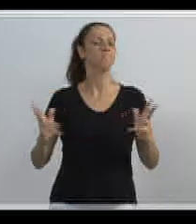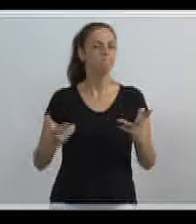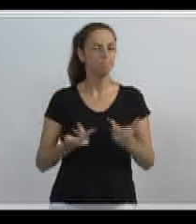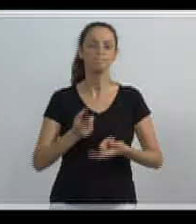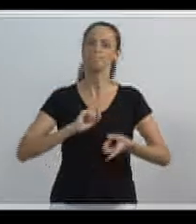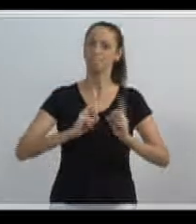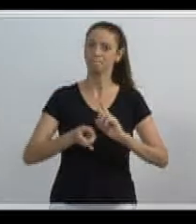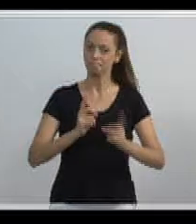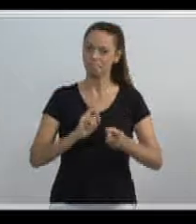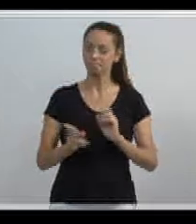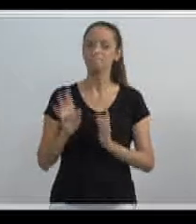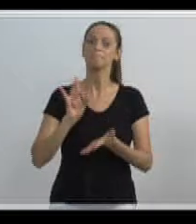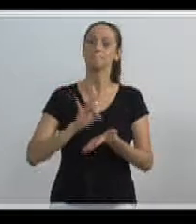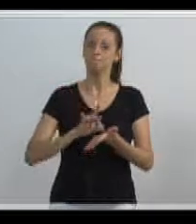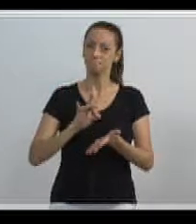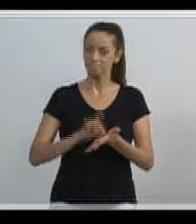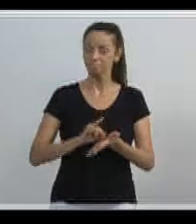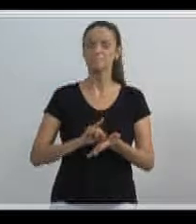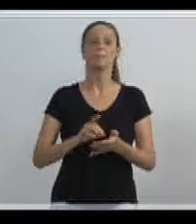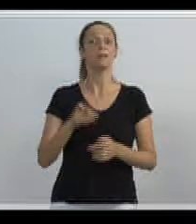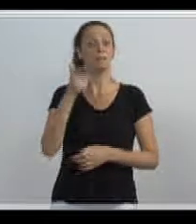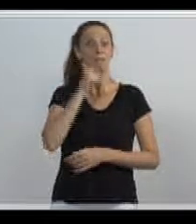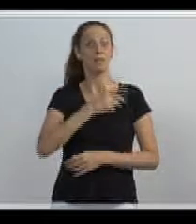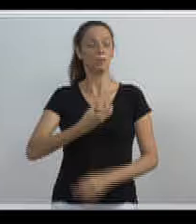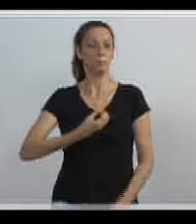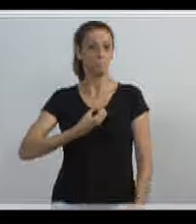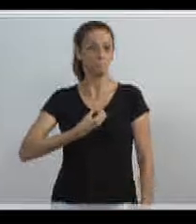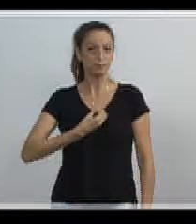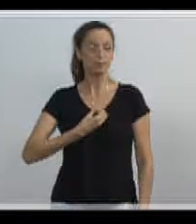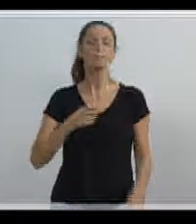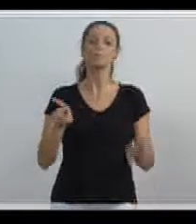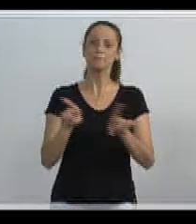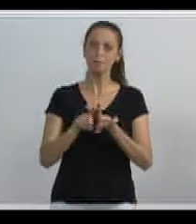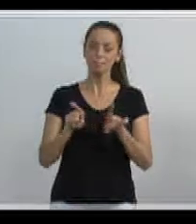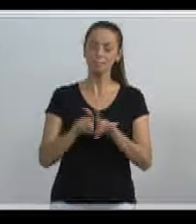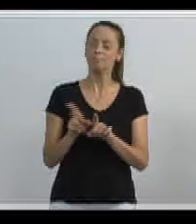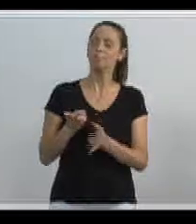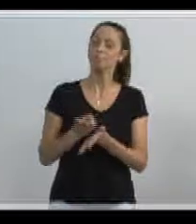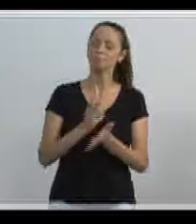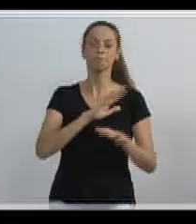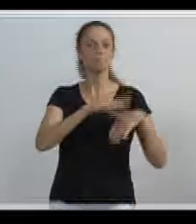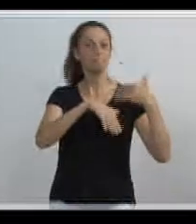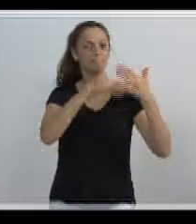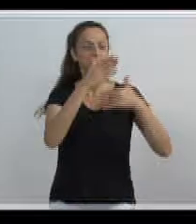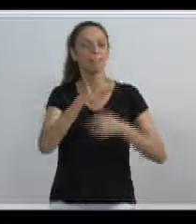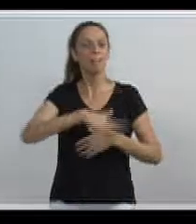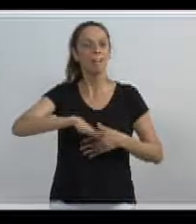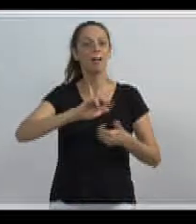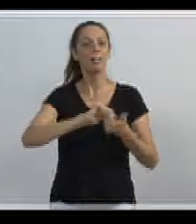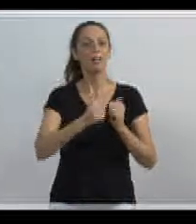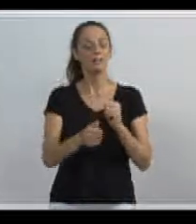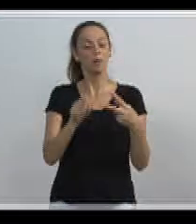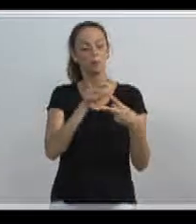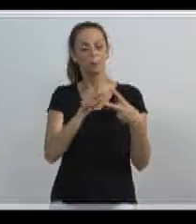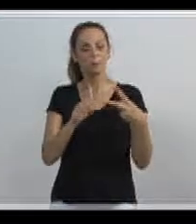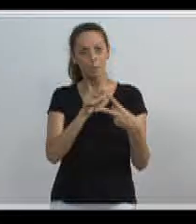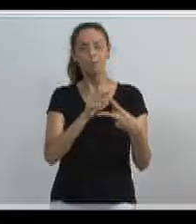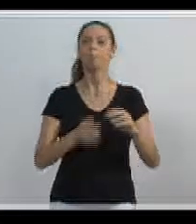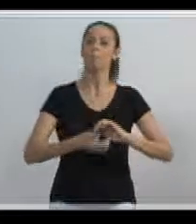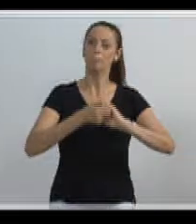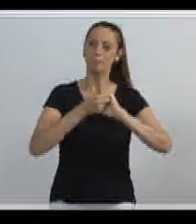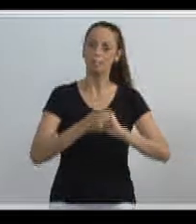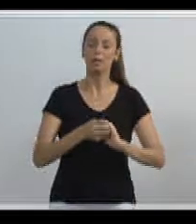seus atletas vêm sempre se destacando, ganhando medalhas e sempre crescendo no esporte. Parabéns aos dois, merecem